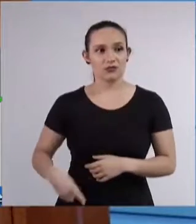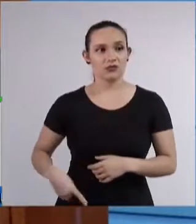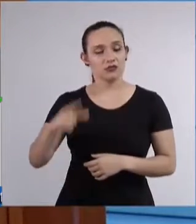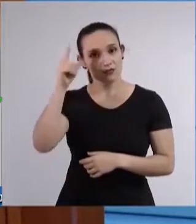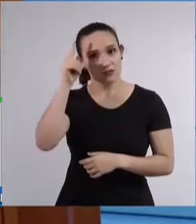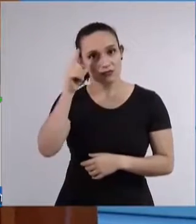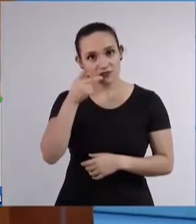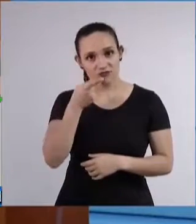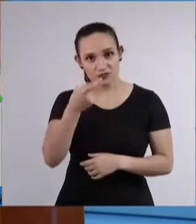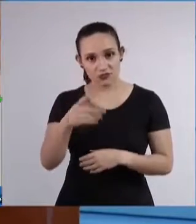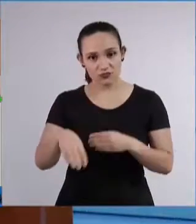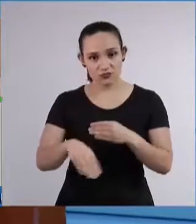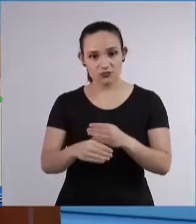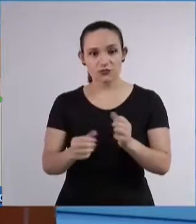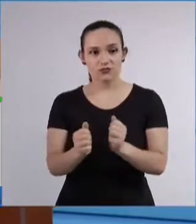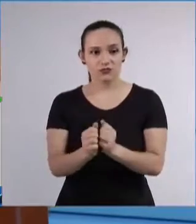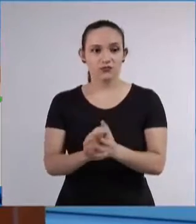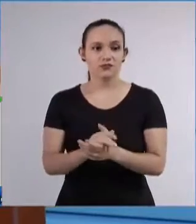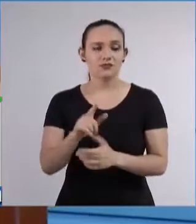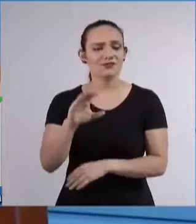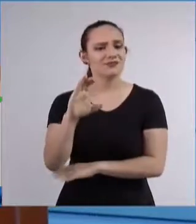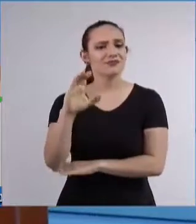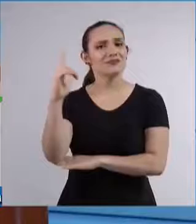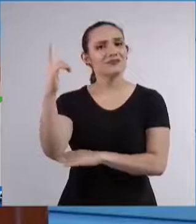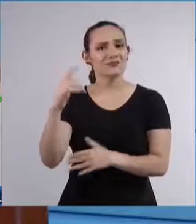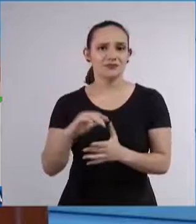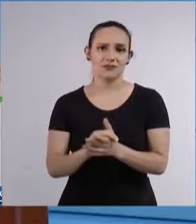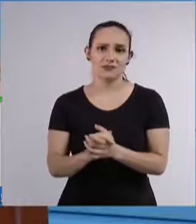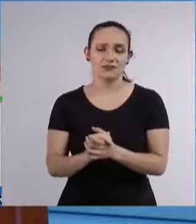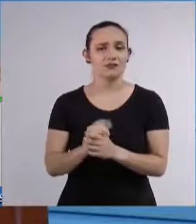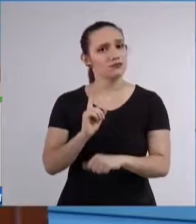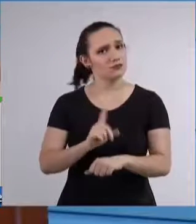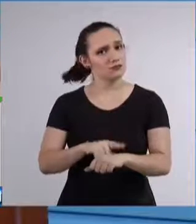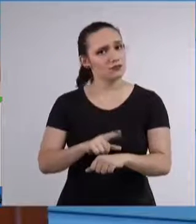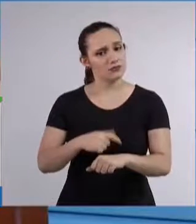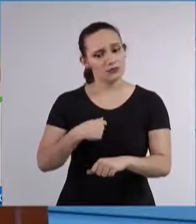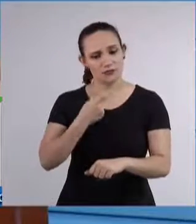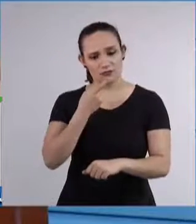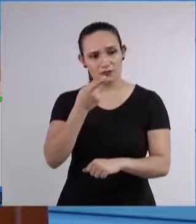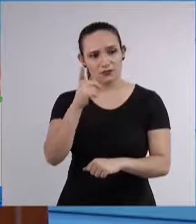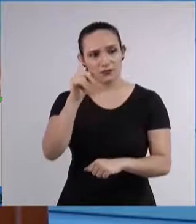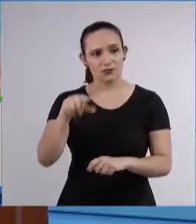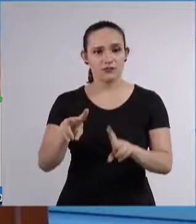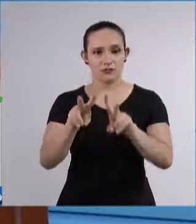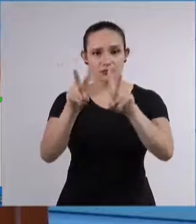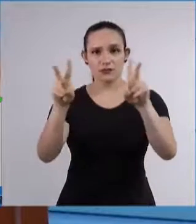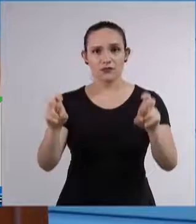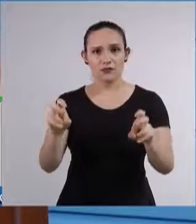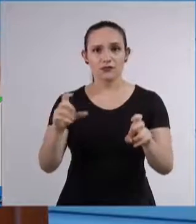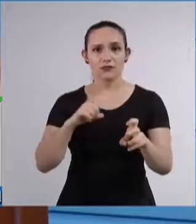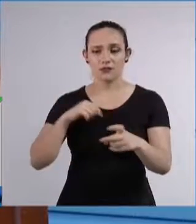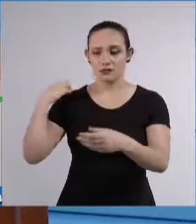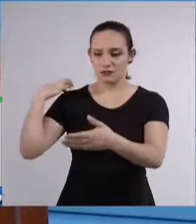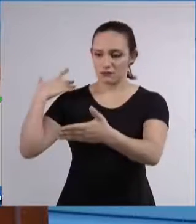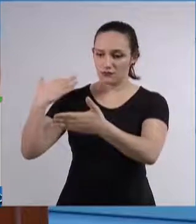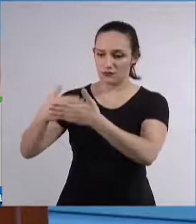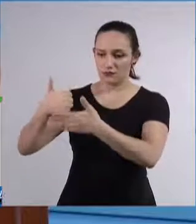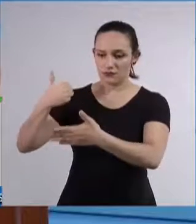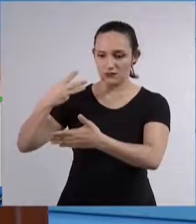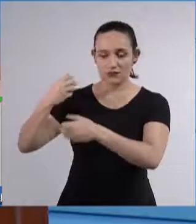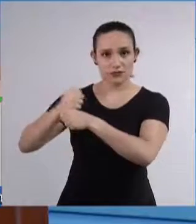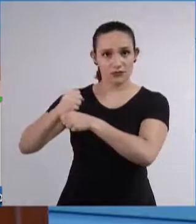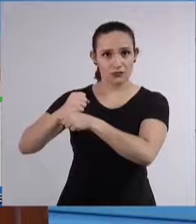Lopes. E é claro que a gente, quando fala em relação à questão dos 13 anos do Partido dos